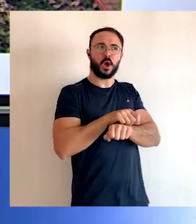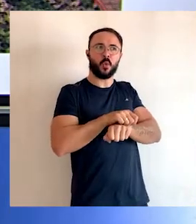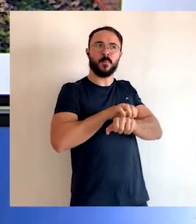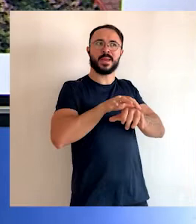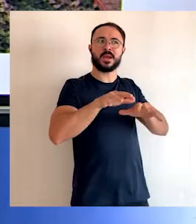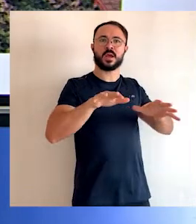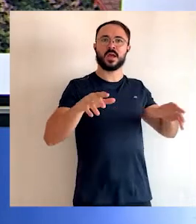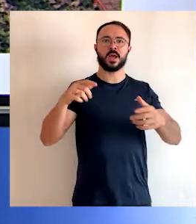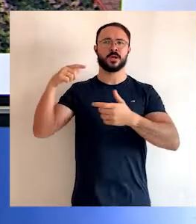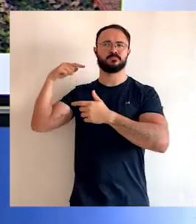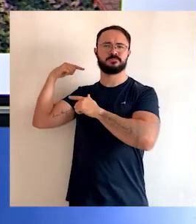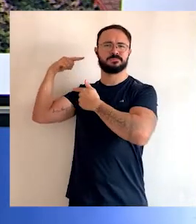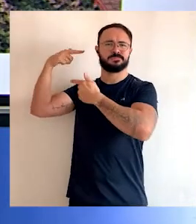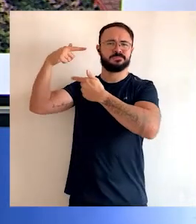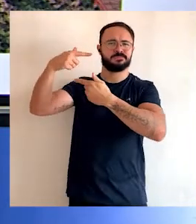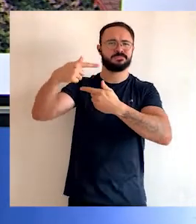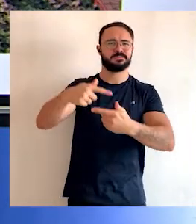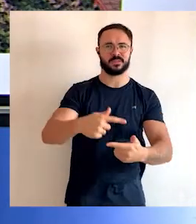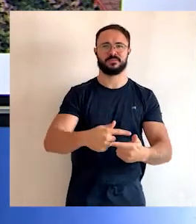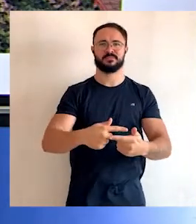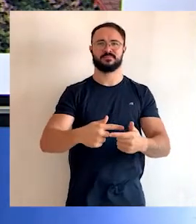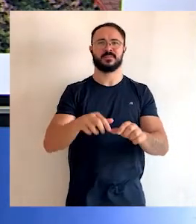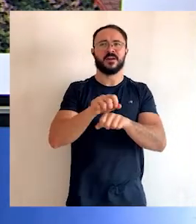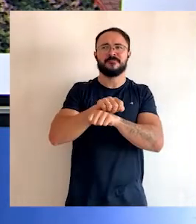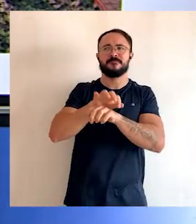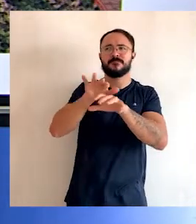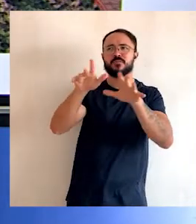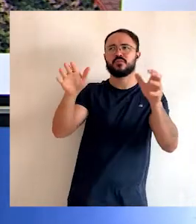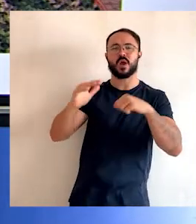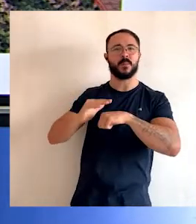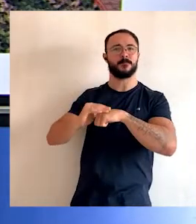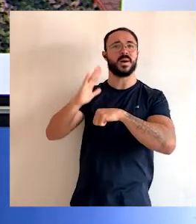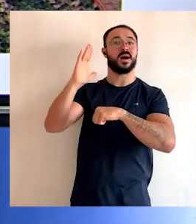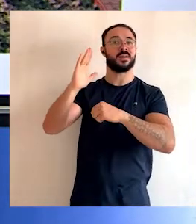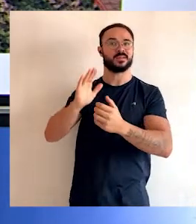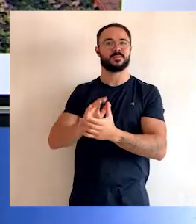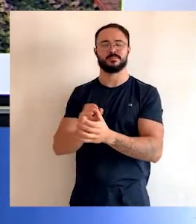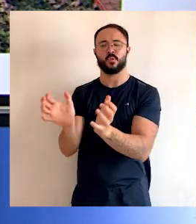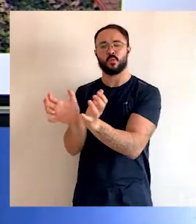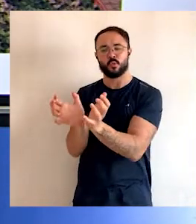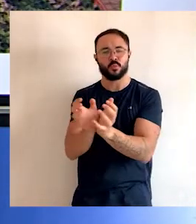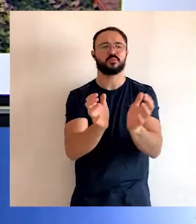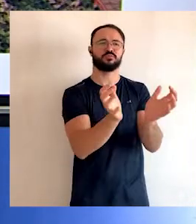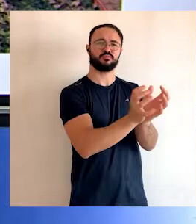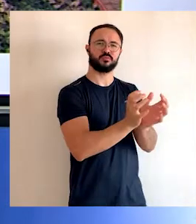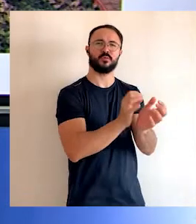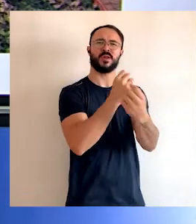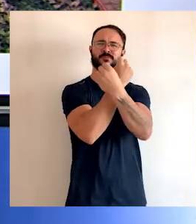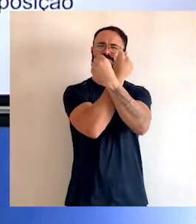se reproduzem naquele espaço, você volta a ter uma área maior para que eles consigam se reproduzir.